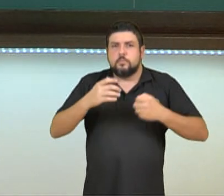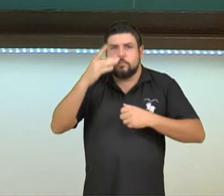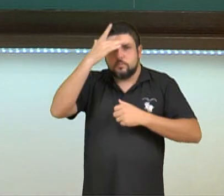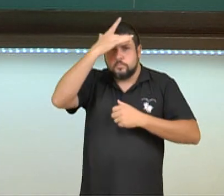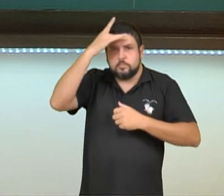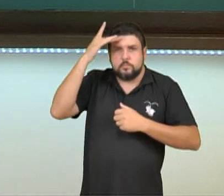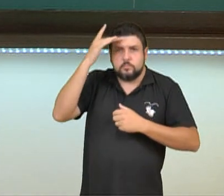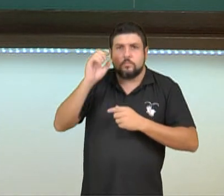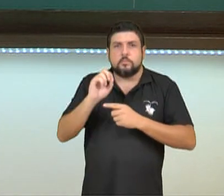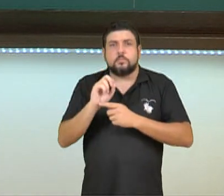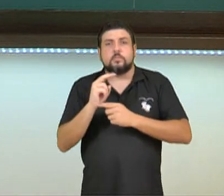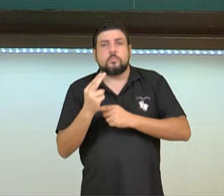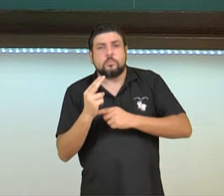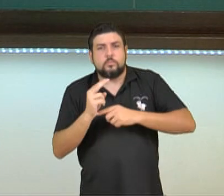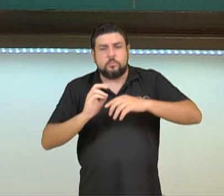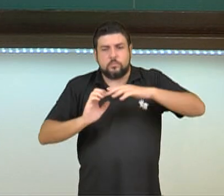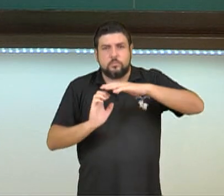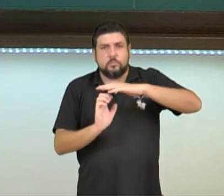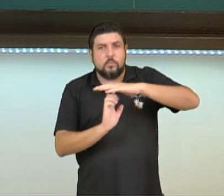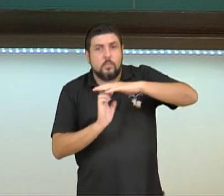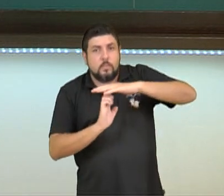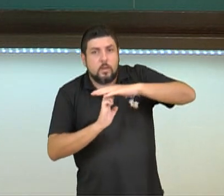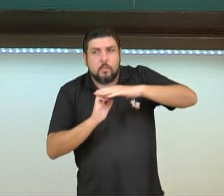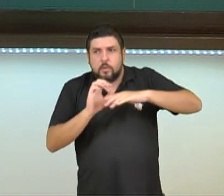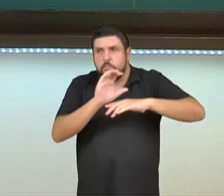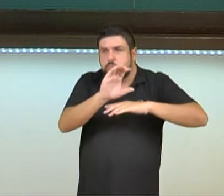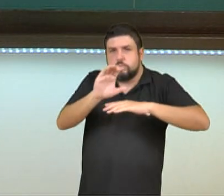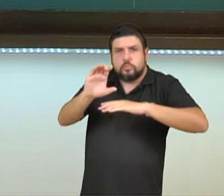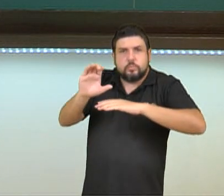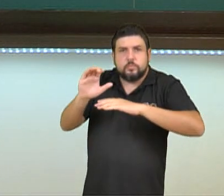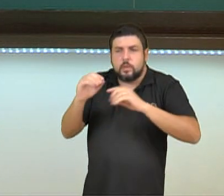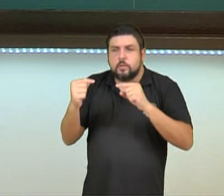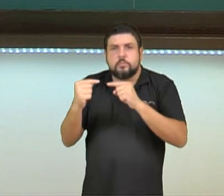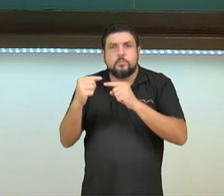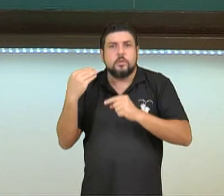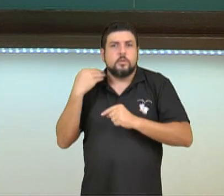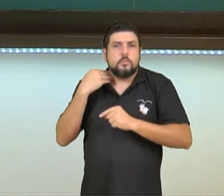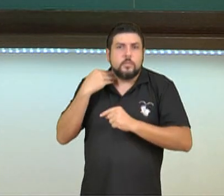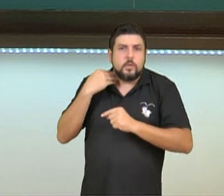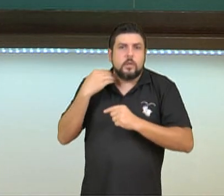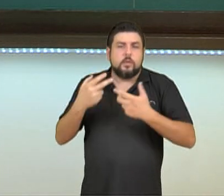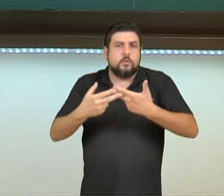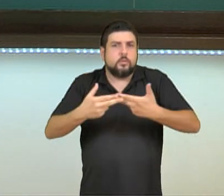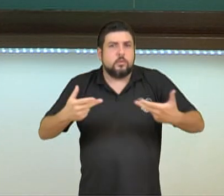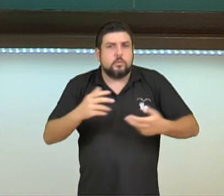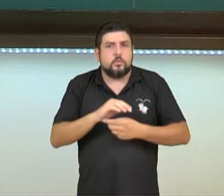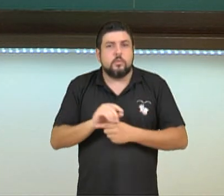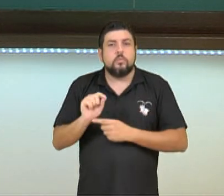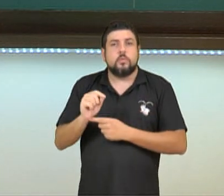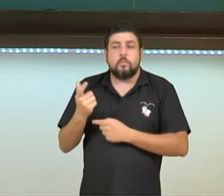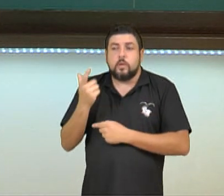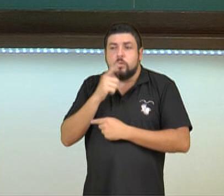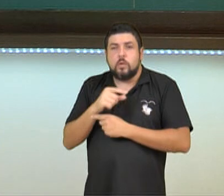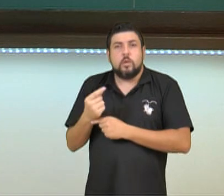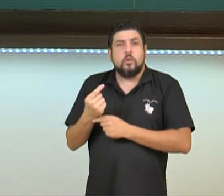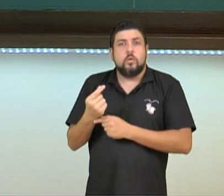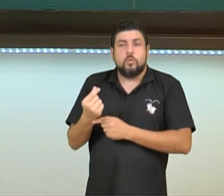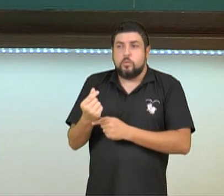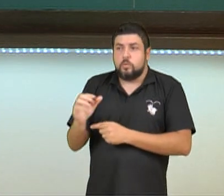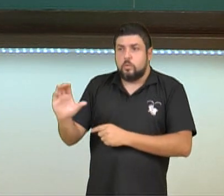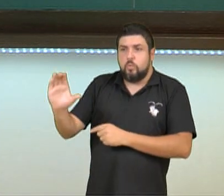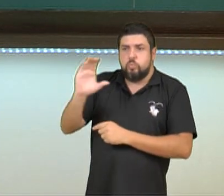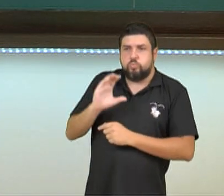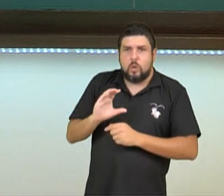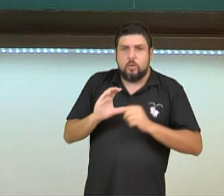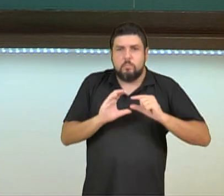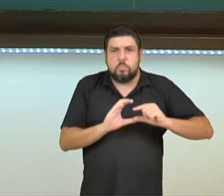ou empreendimentos muito ligados a bancos, agências de ações, em que se ganha dinheiro com dinheiro. Isso é